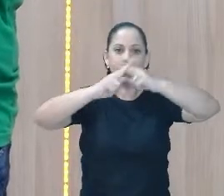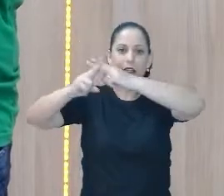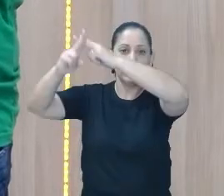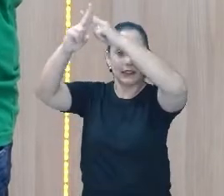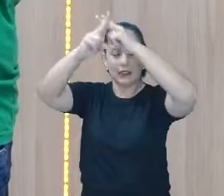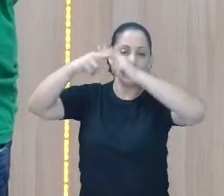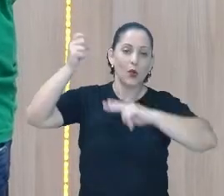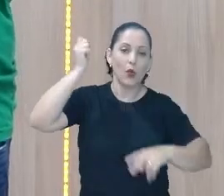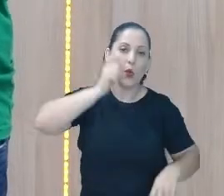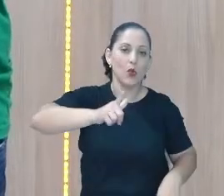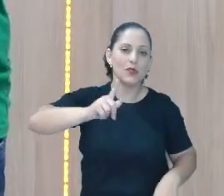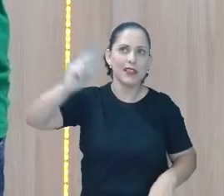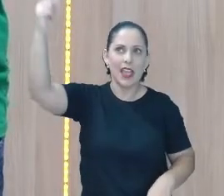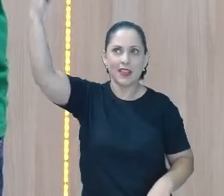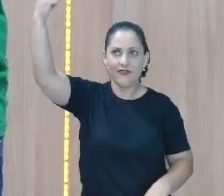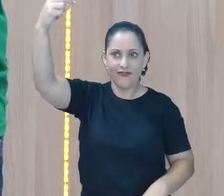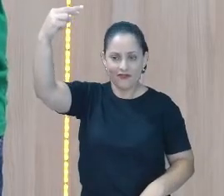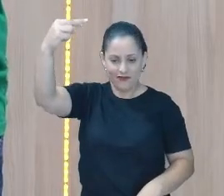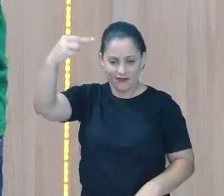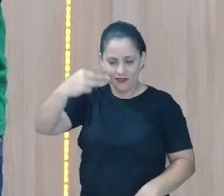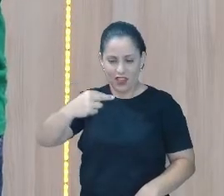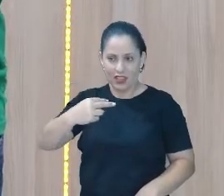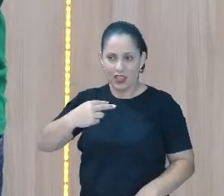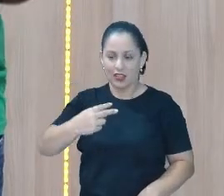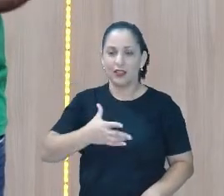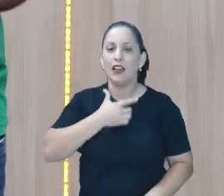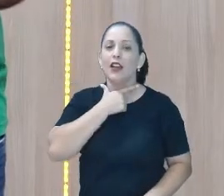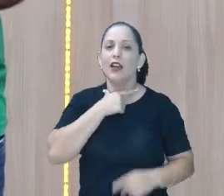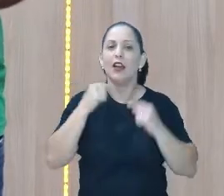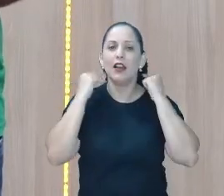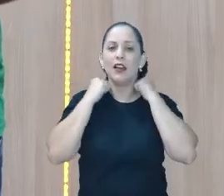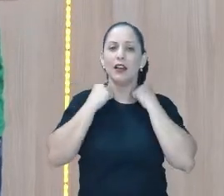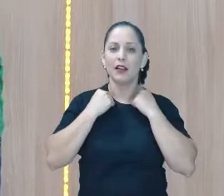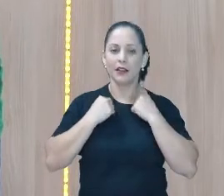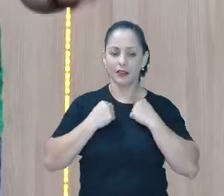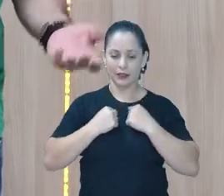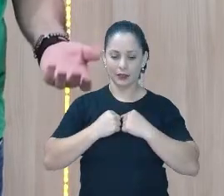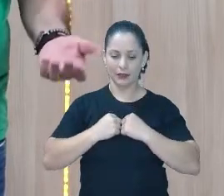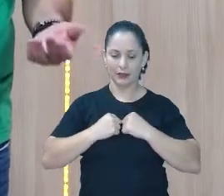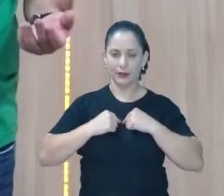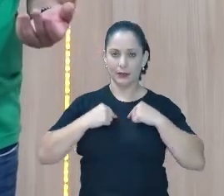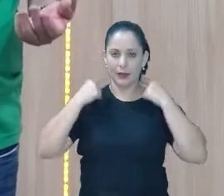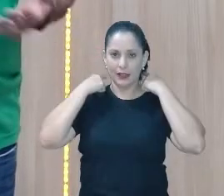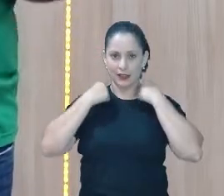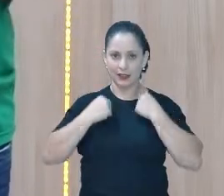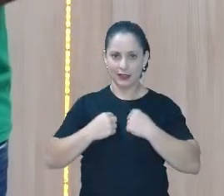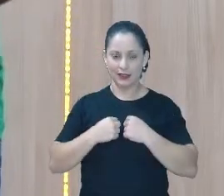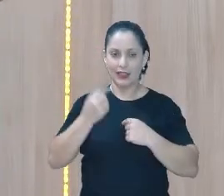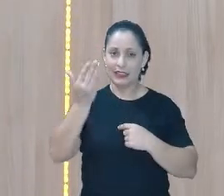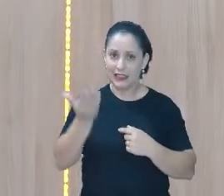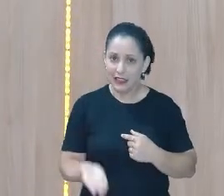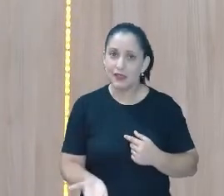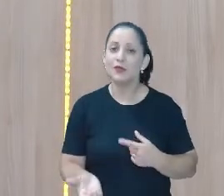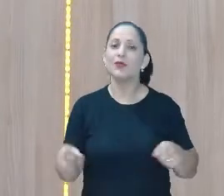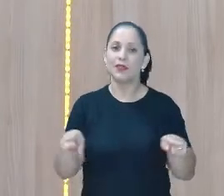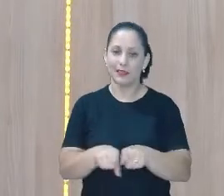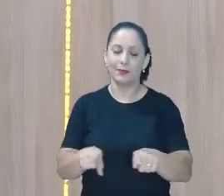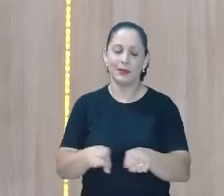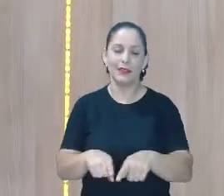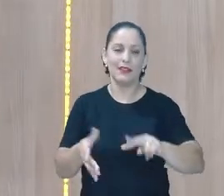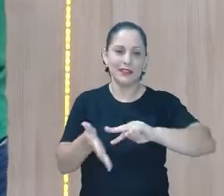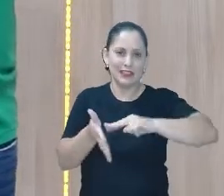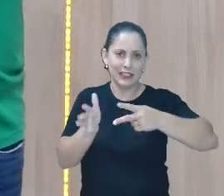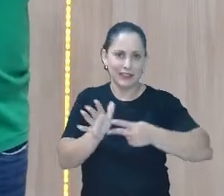medalhinha que eu tenho aqui na minha pulseira, com alta resolução. Então, isso é uma forma também de monitoramento, né? Ou